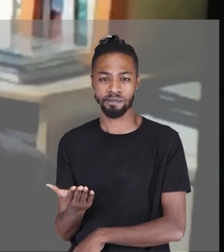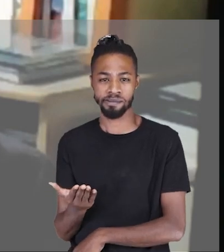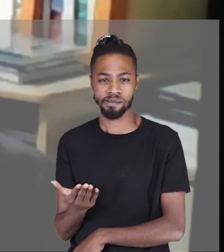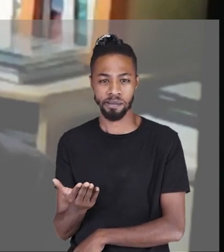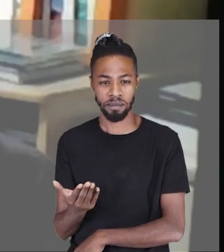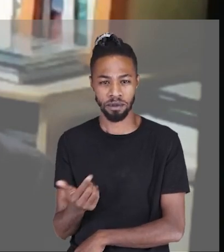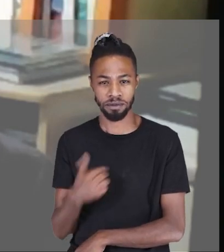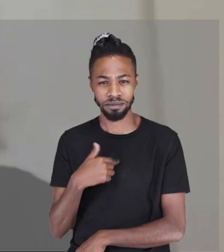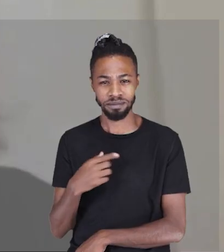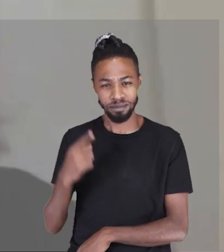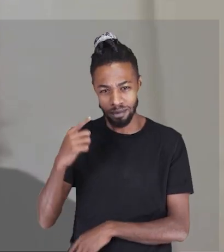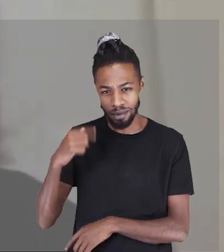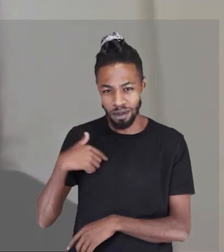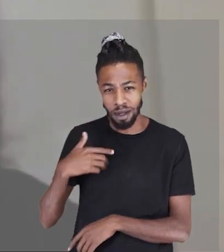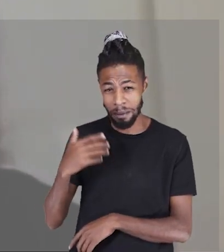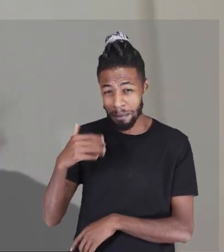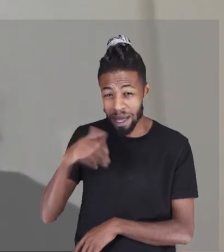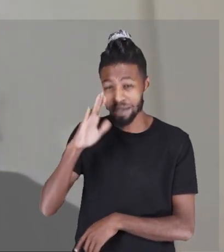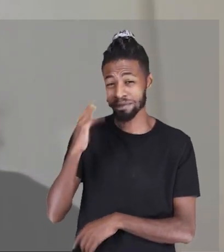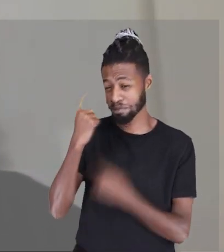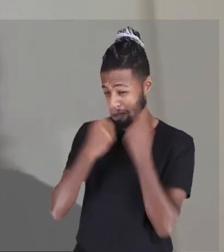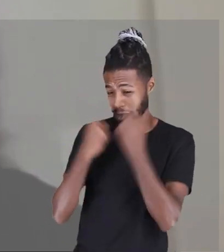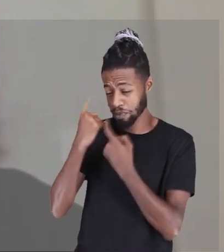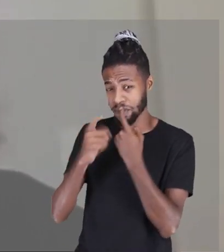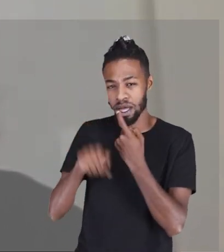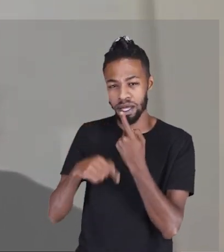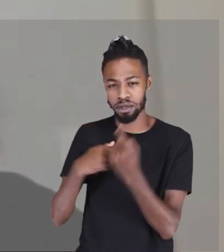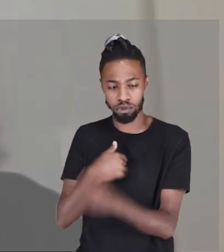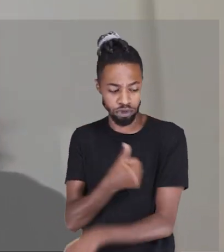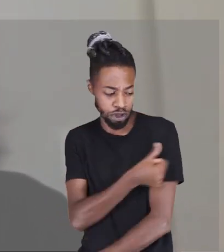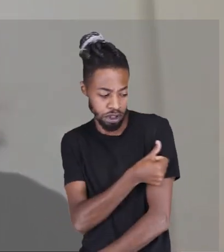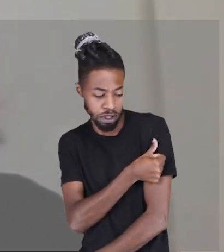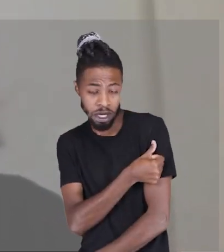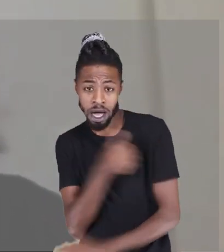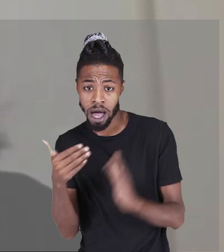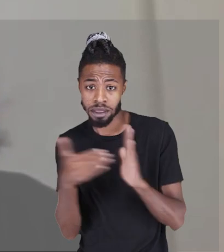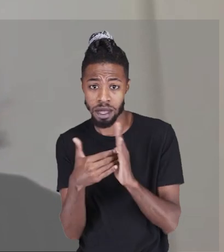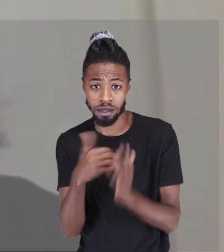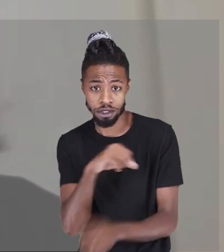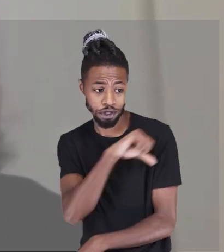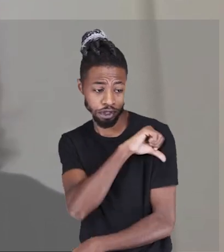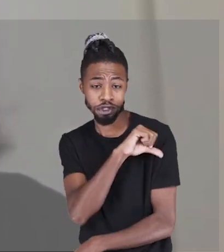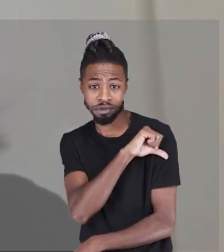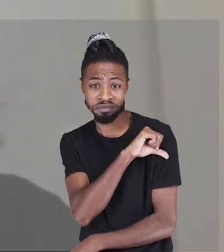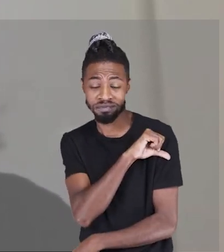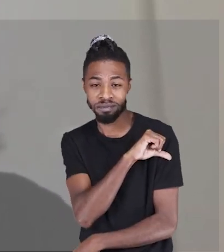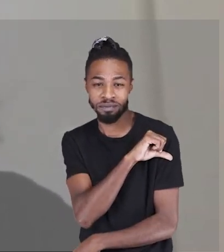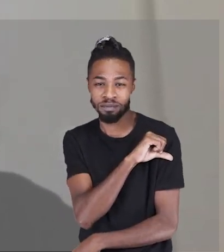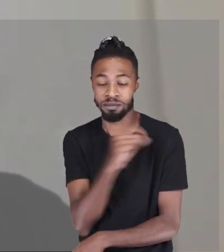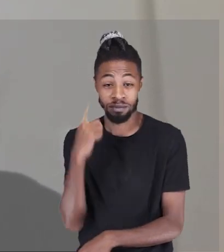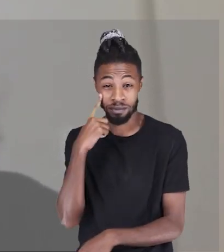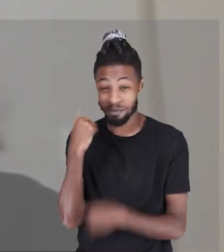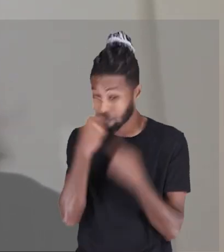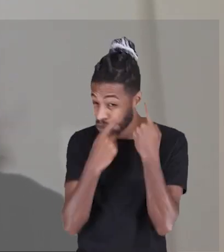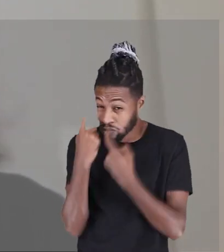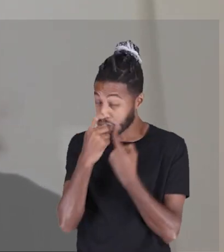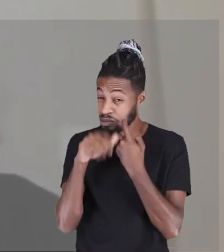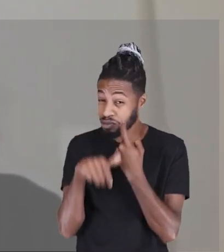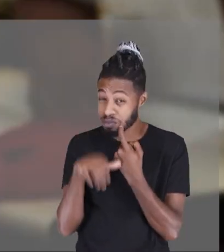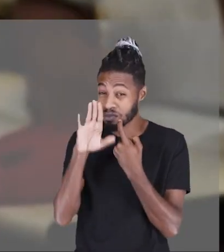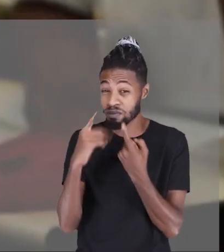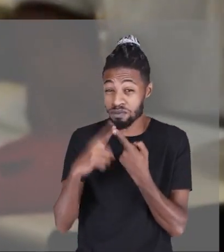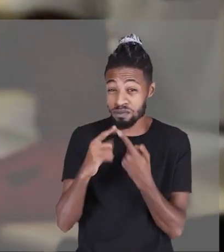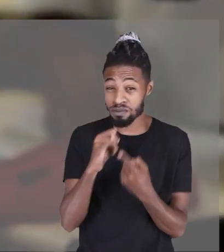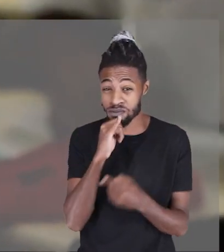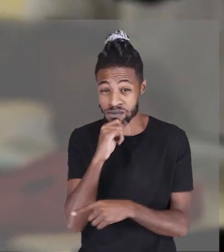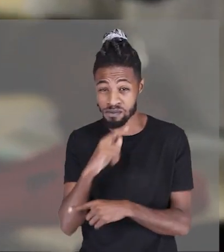são reprovados. A modalidade, né, e o ciclo que mais preocupa é do 6º ao 9º ano, onde a gente